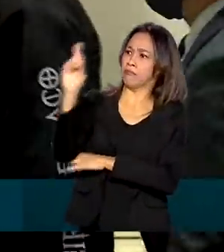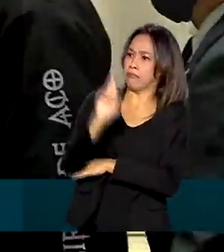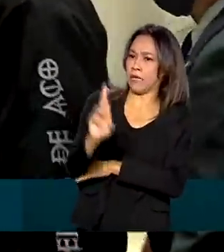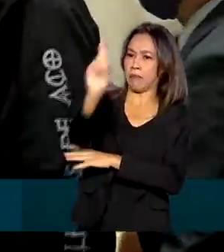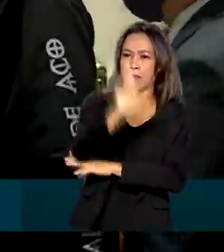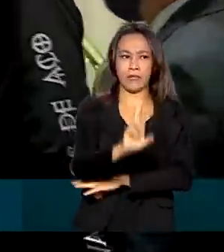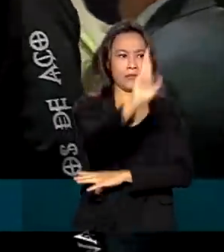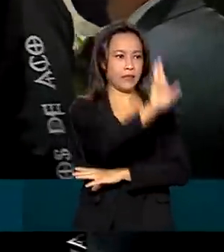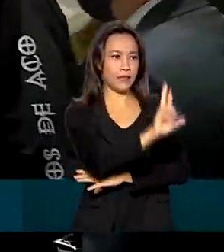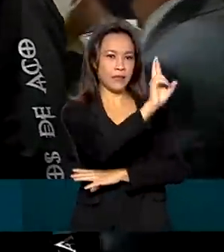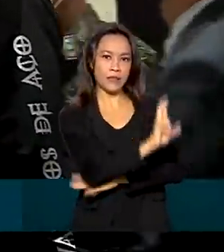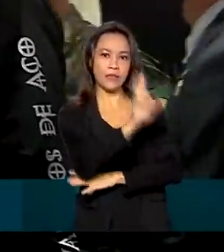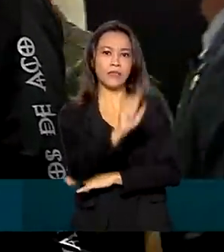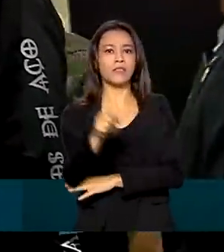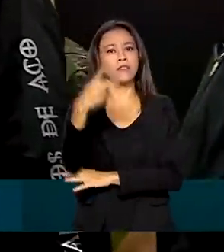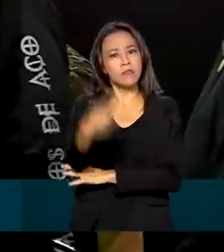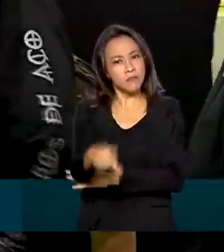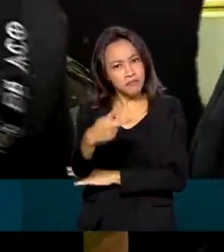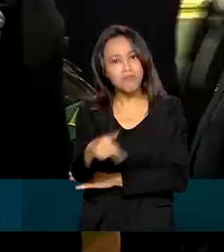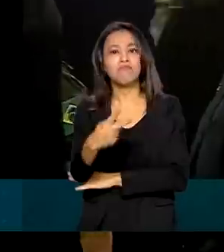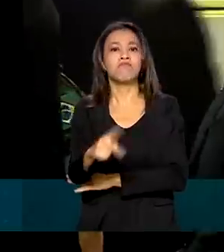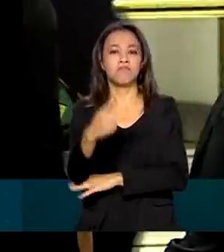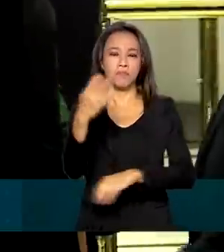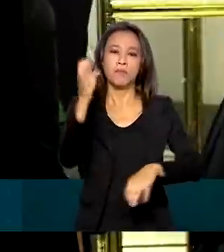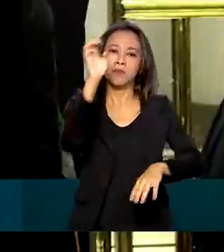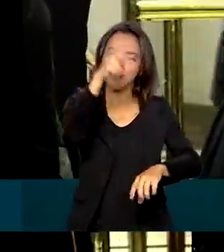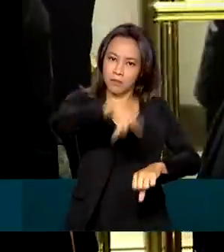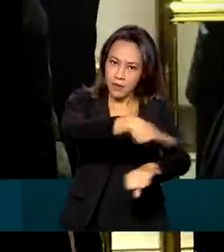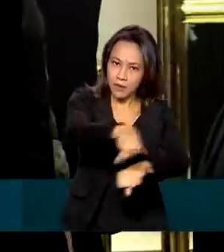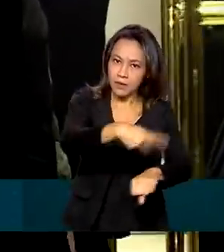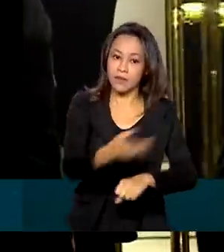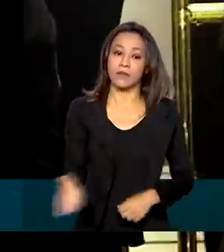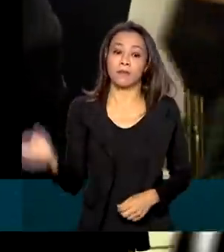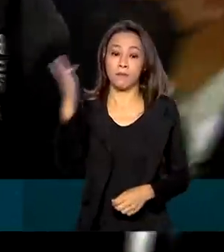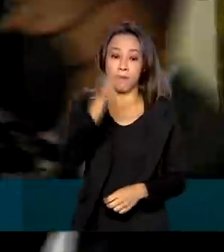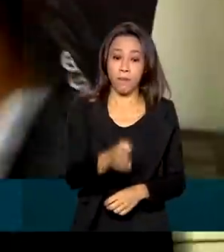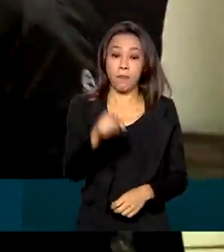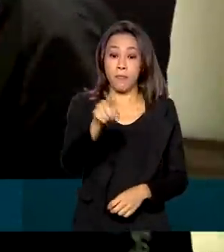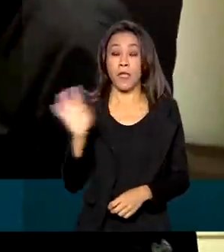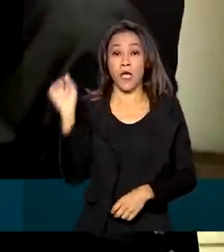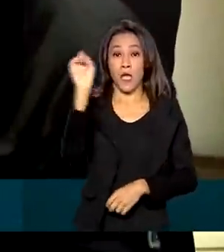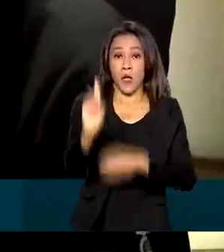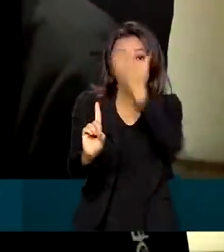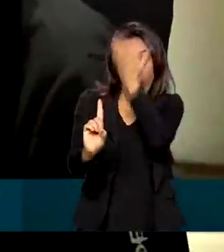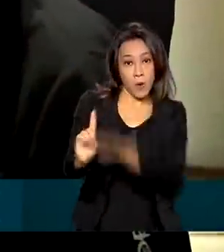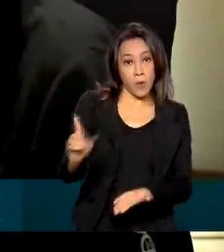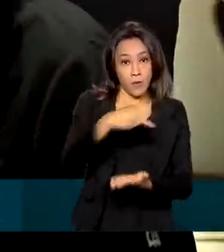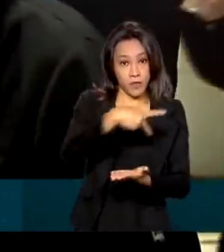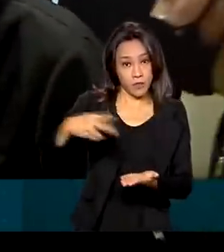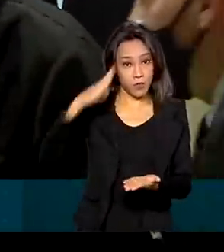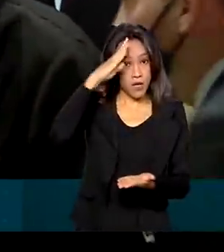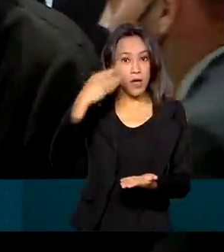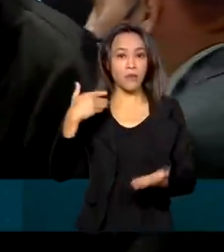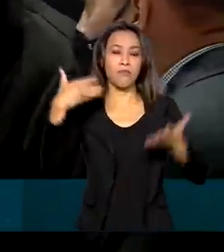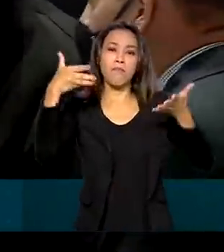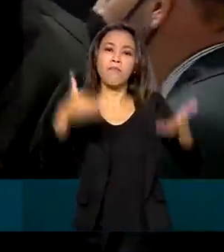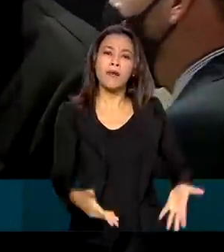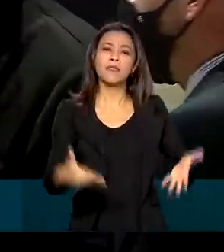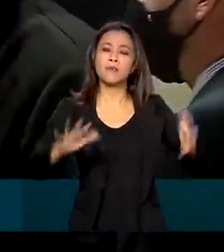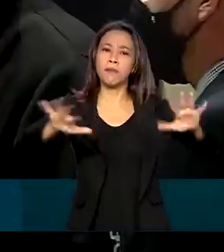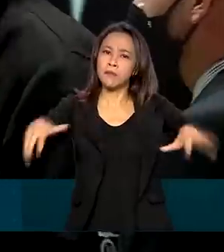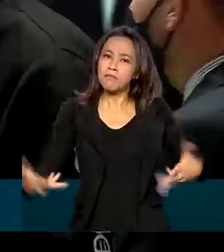Ministério das Relações Exteriores do Equador. Bolsonaro participa da cerimônia de posse do novo presidente Guillermo